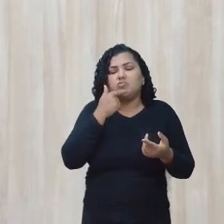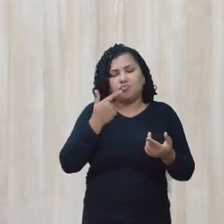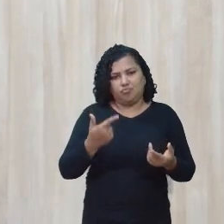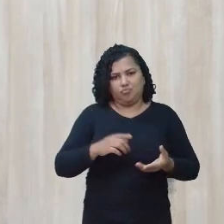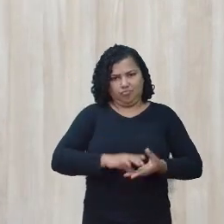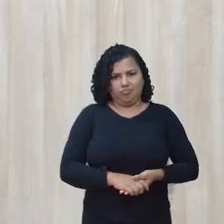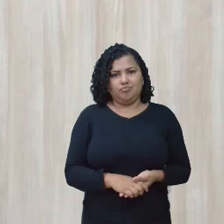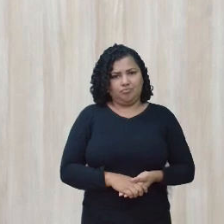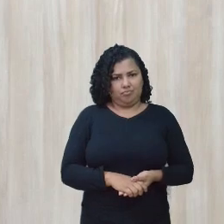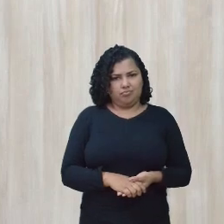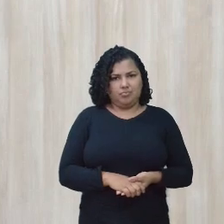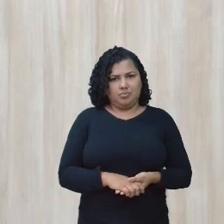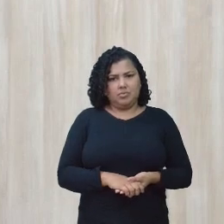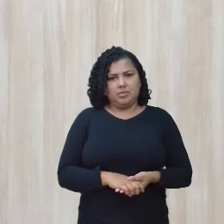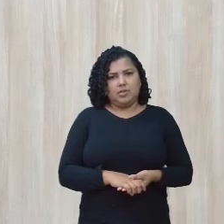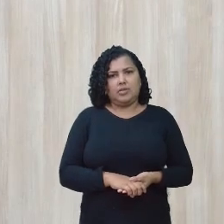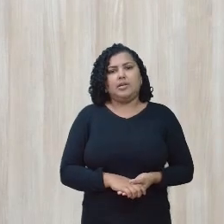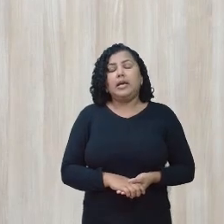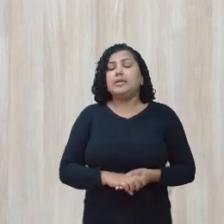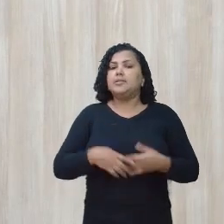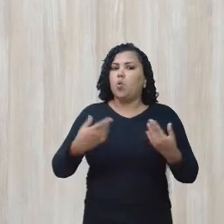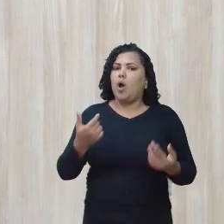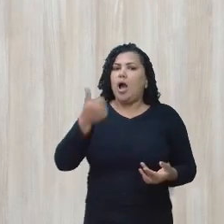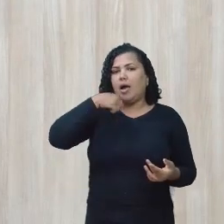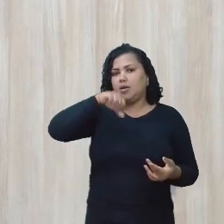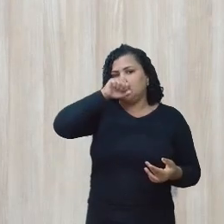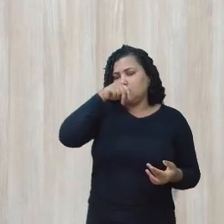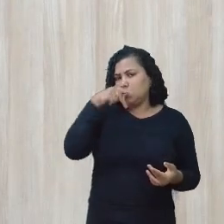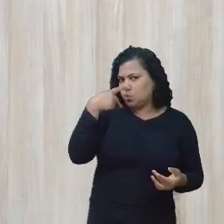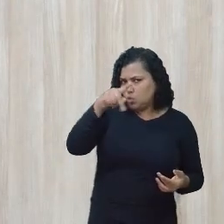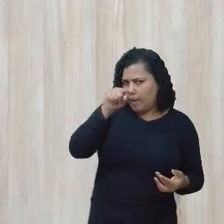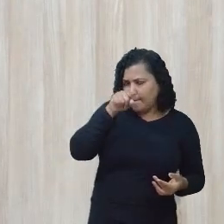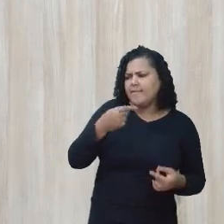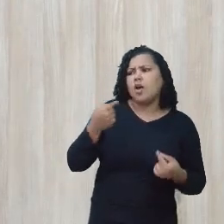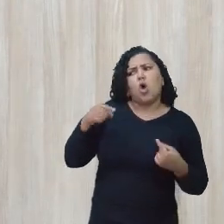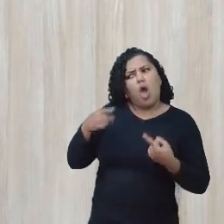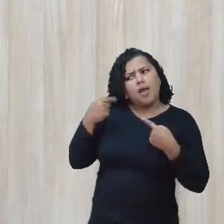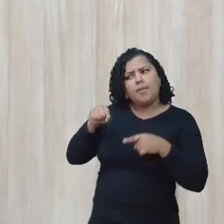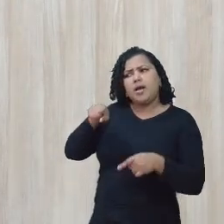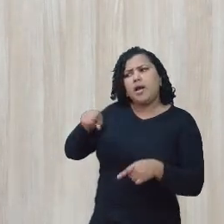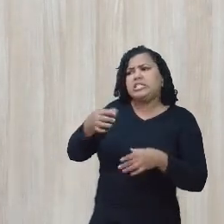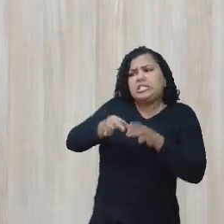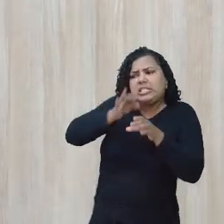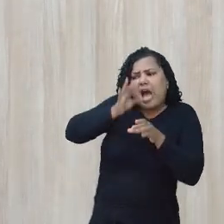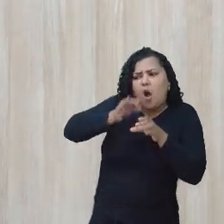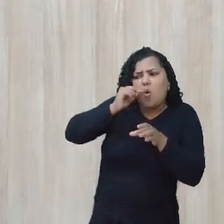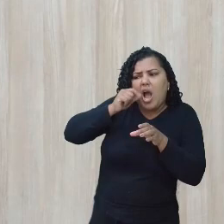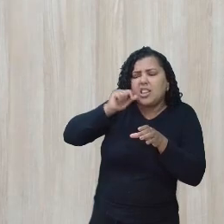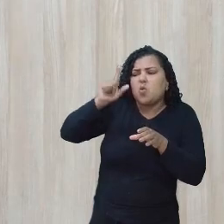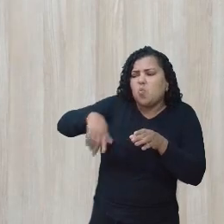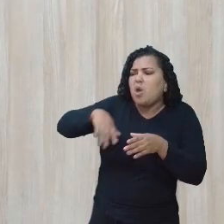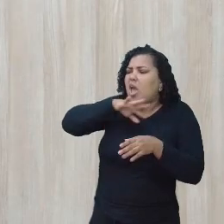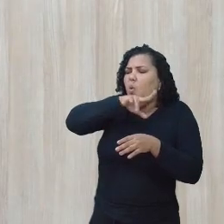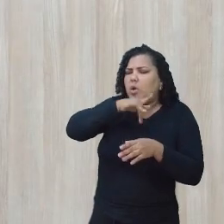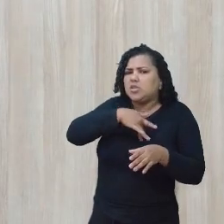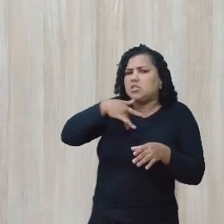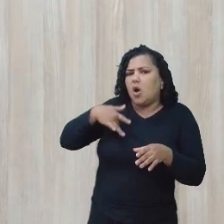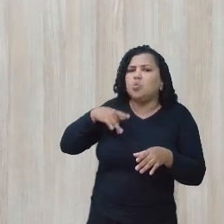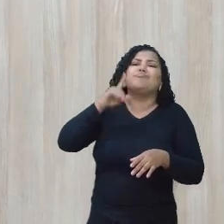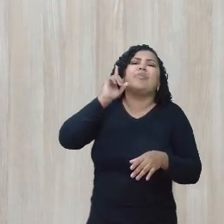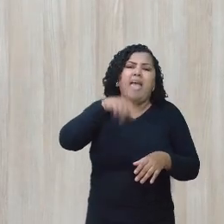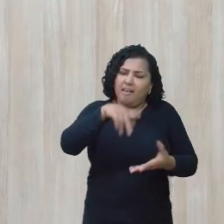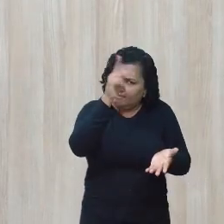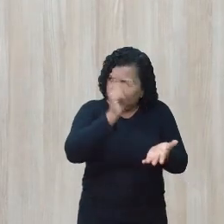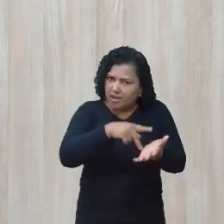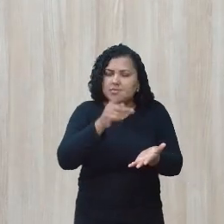alguma química. Então, por isso que quando sua mãe diz que salgadinho é porcaria mesmo. Não coma aquilo não, porque aquilo só tem sal. Sal e farelo